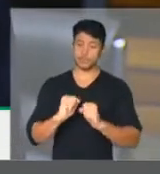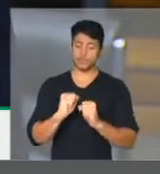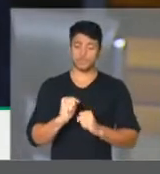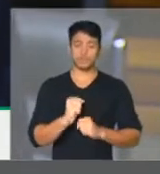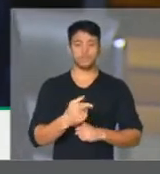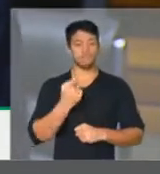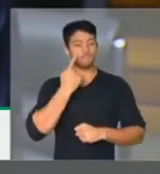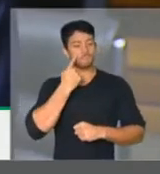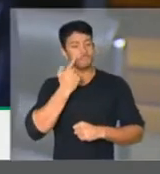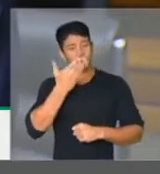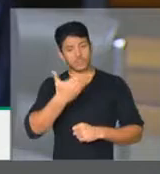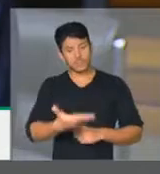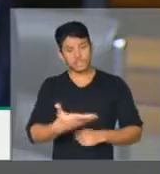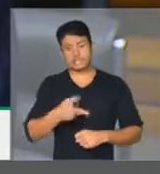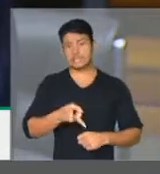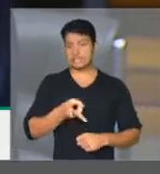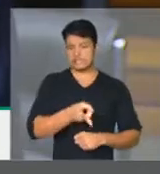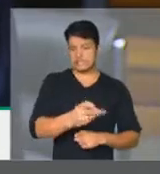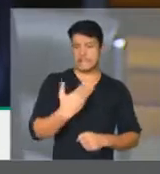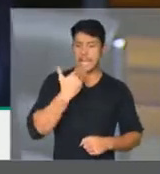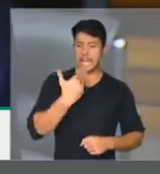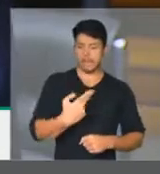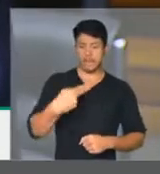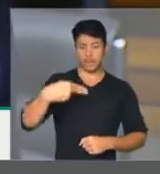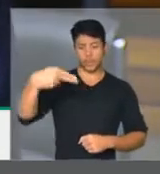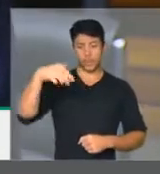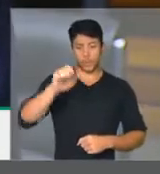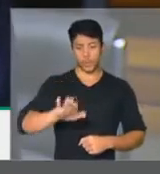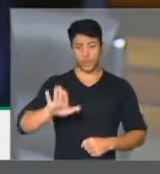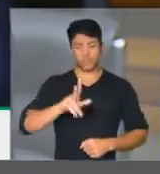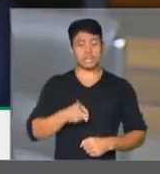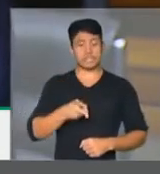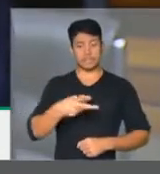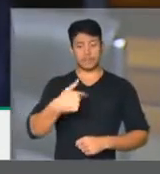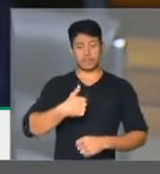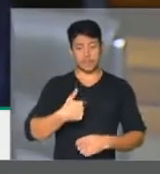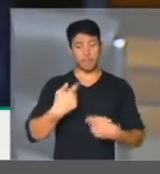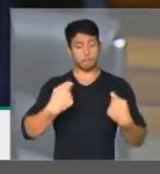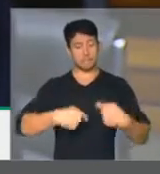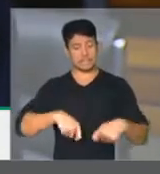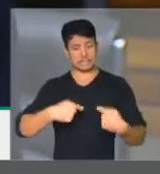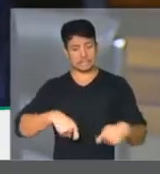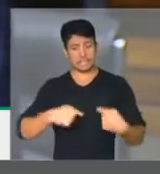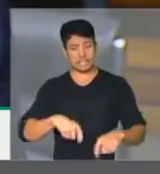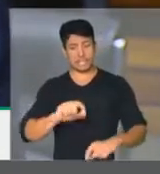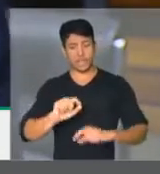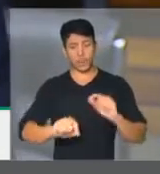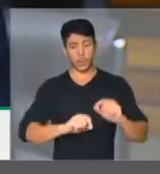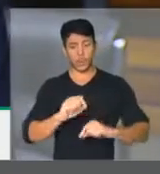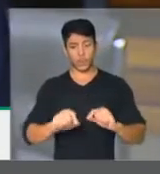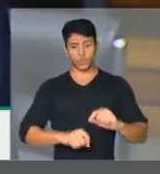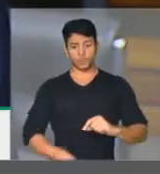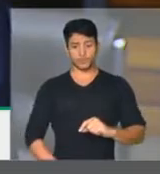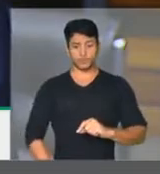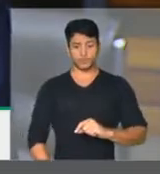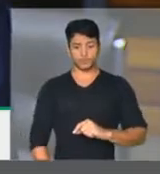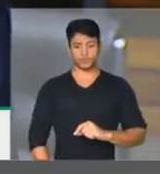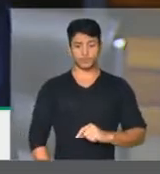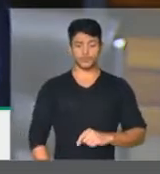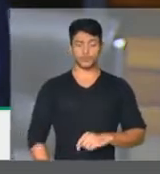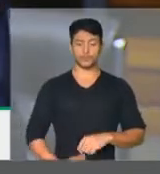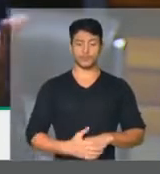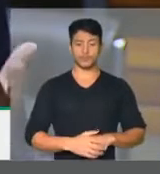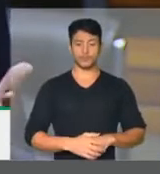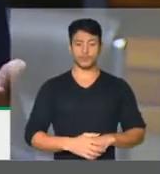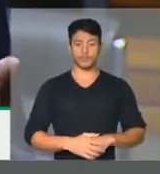Nordeste. E, se me permite, cada vez que eu precisar dar um grito, que, desde que Vossa Excelência